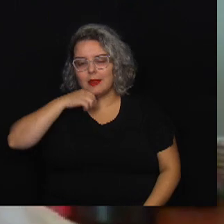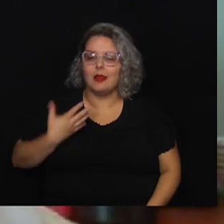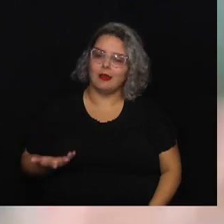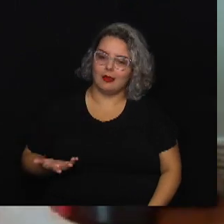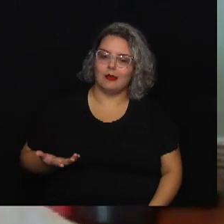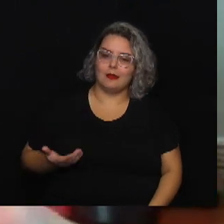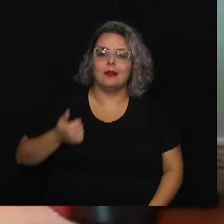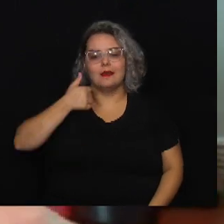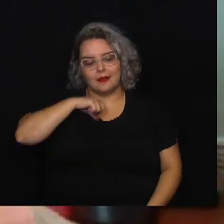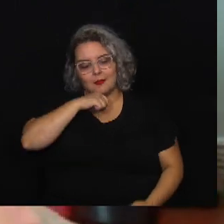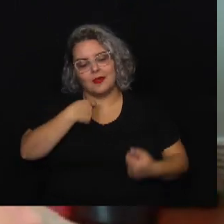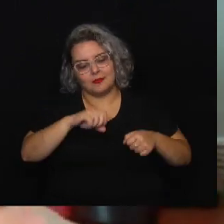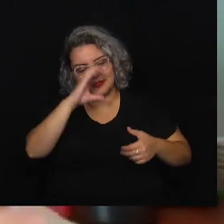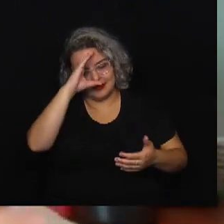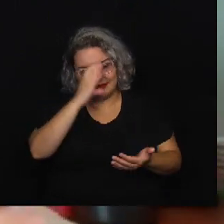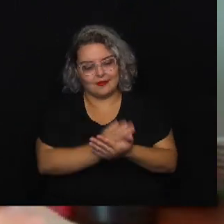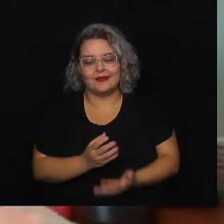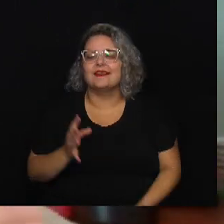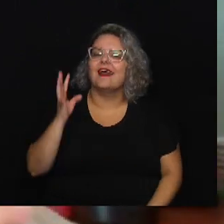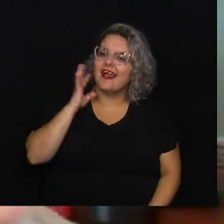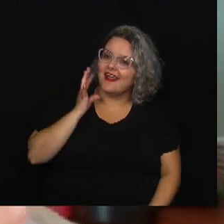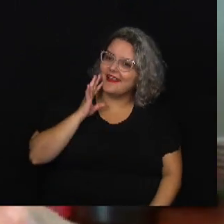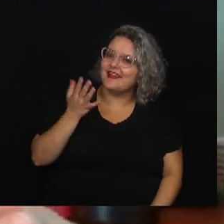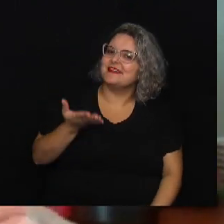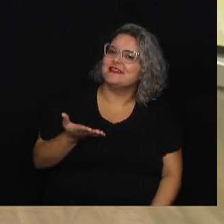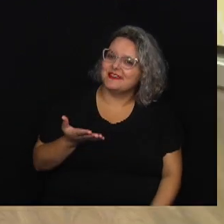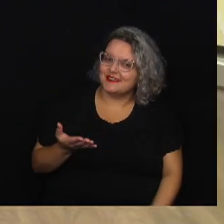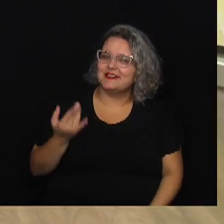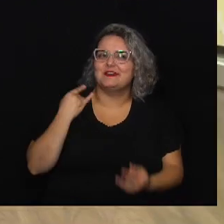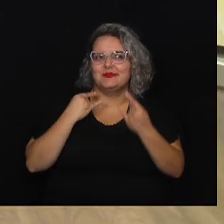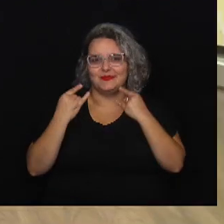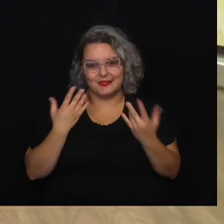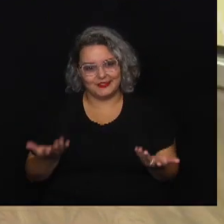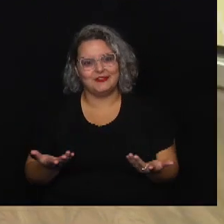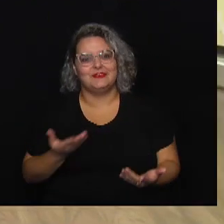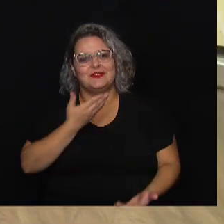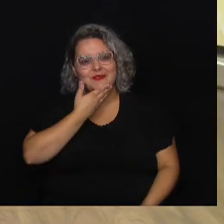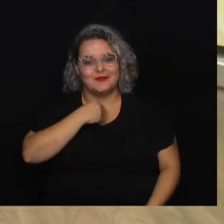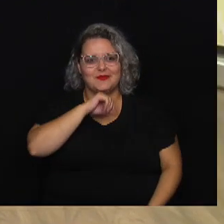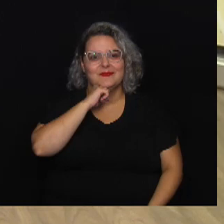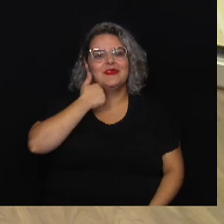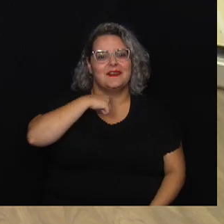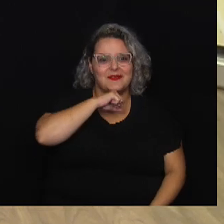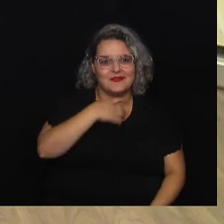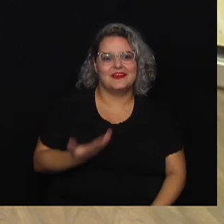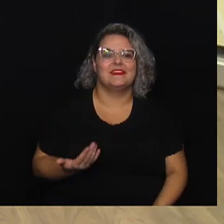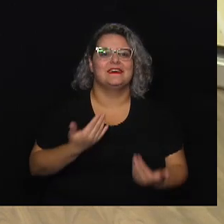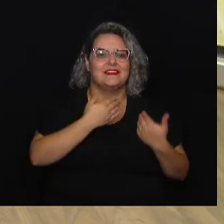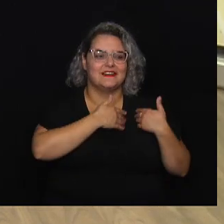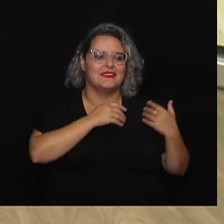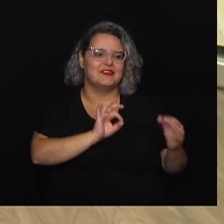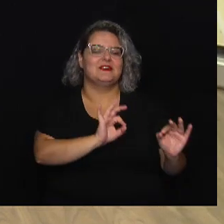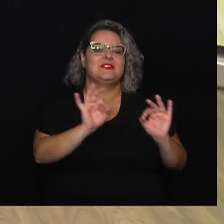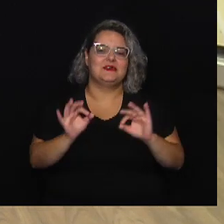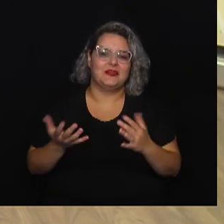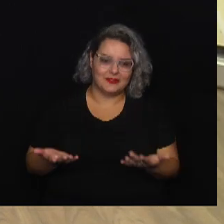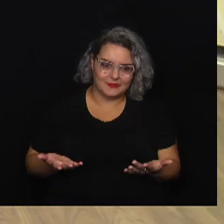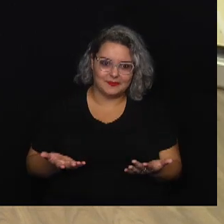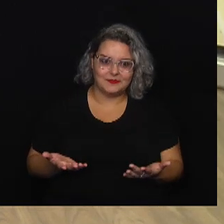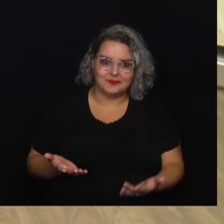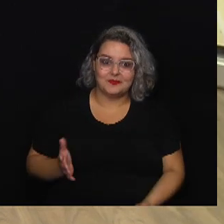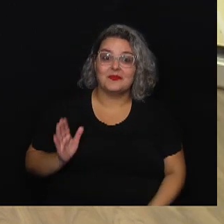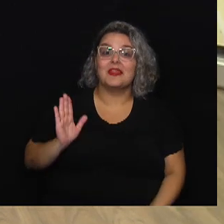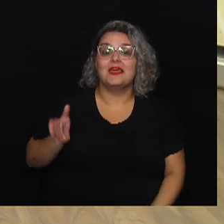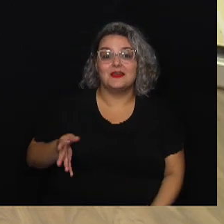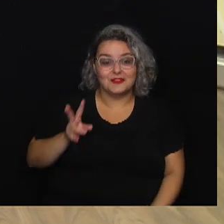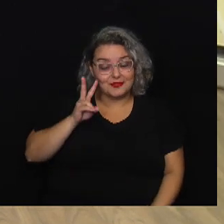confiar. Isso é bacana, hein? Isso é interessante aí para os pais e E responsáveis que estão nos é, acompanhando, porque eu já